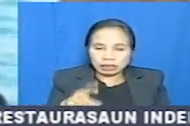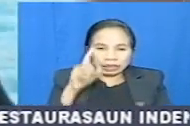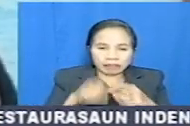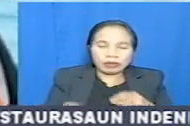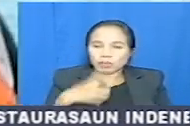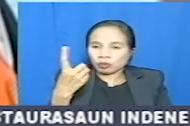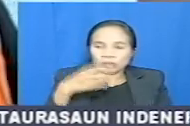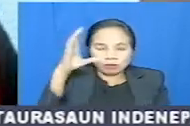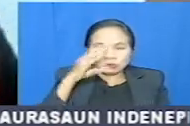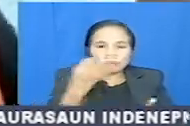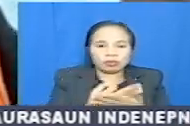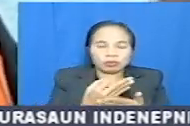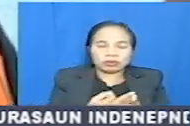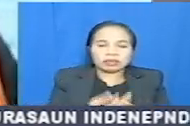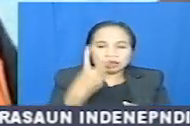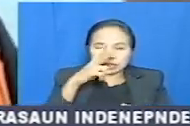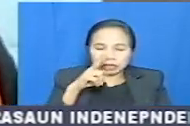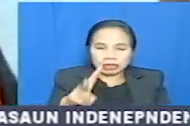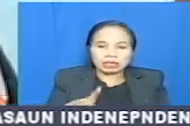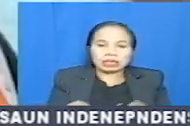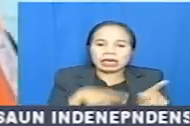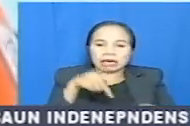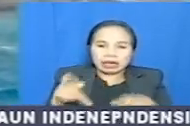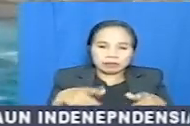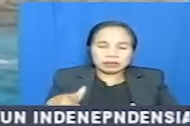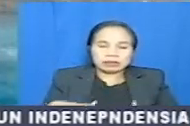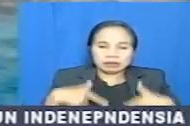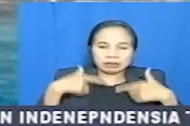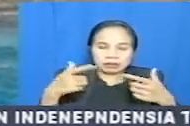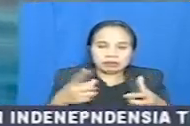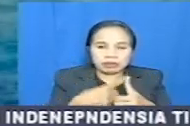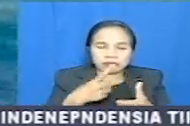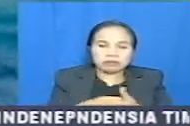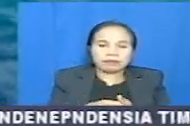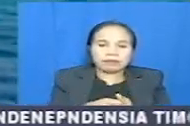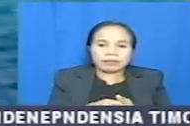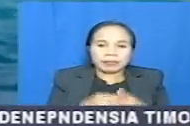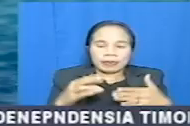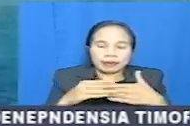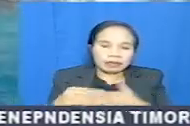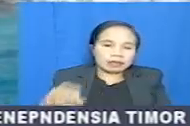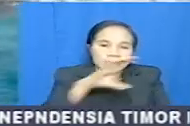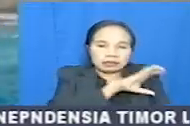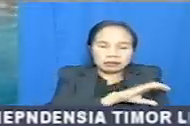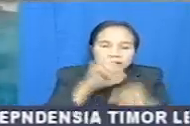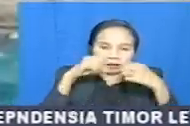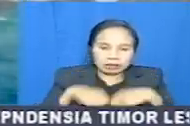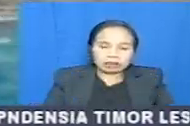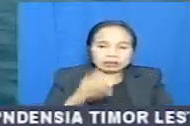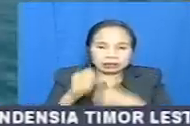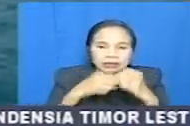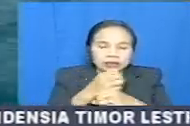tula sasan nomos sukat ema sirne bida. Antes ne, autoridade de segurança marítima ia tinang hirak